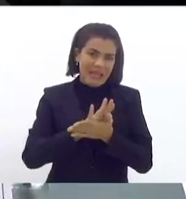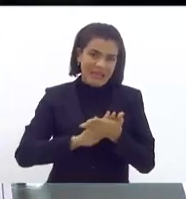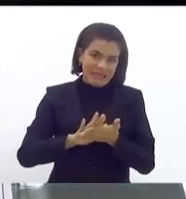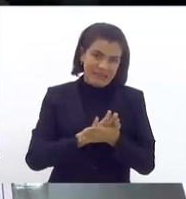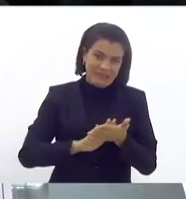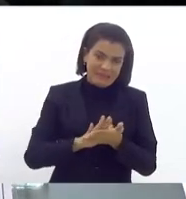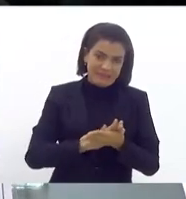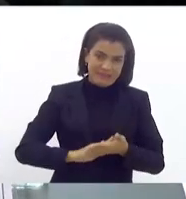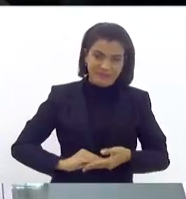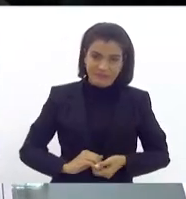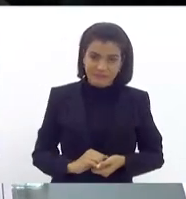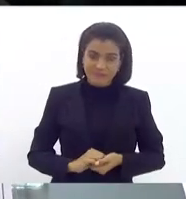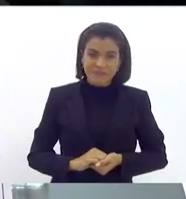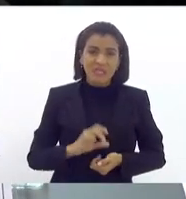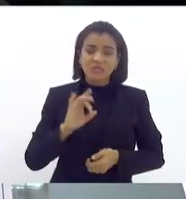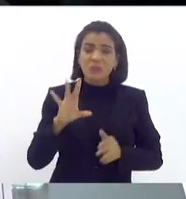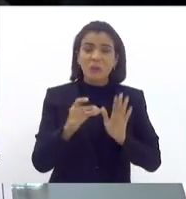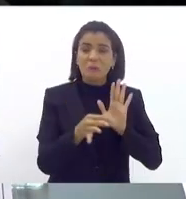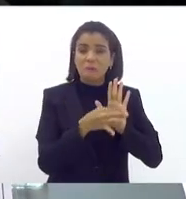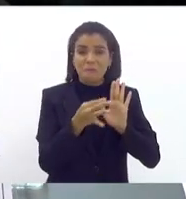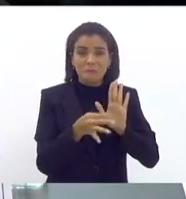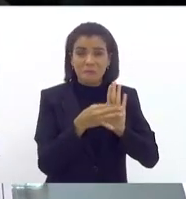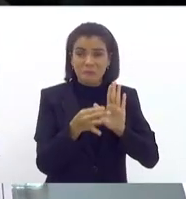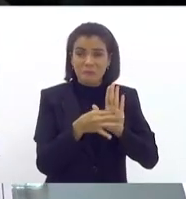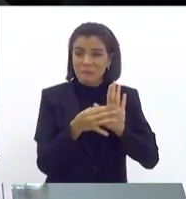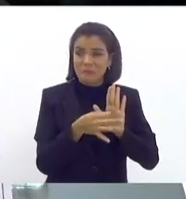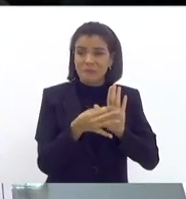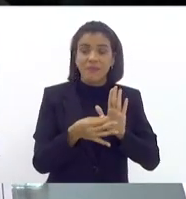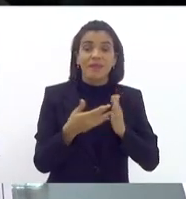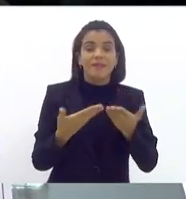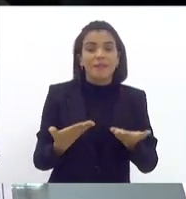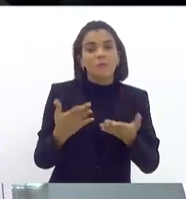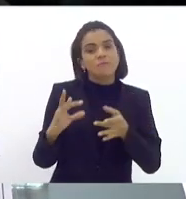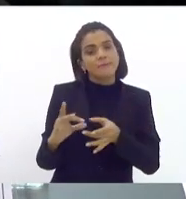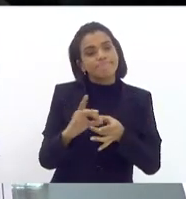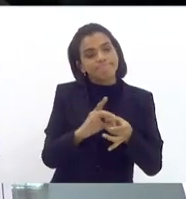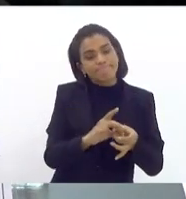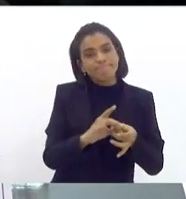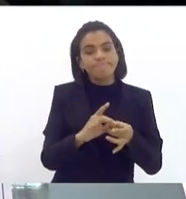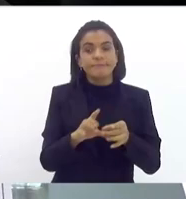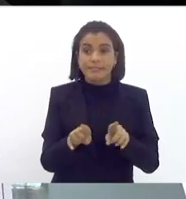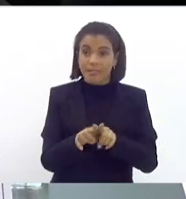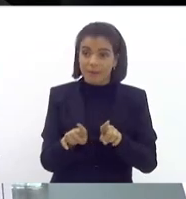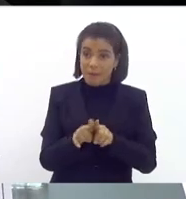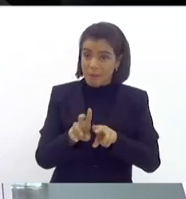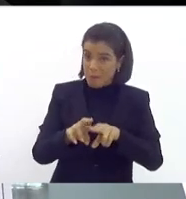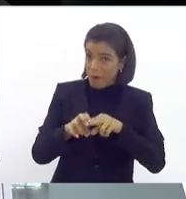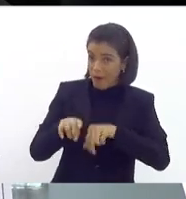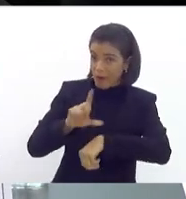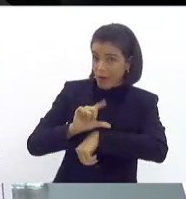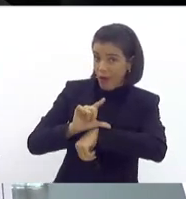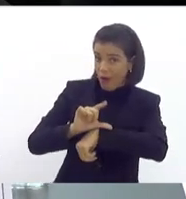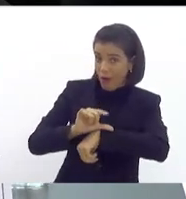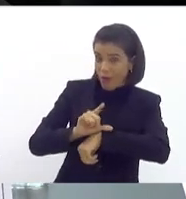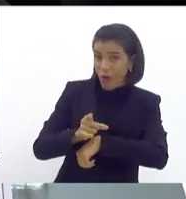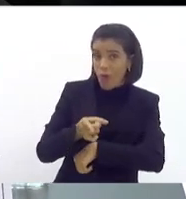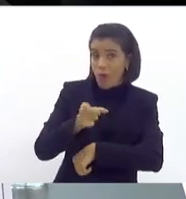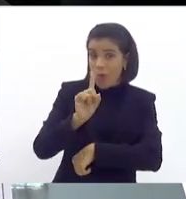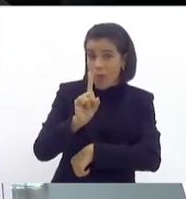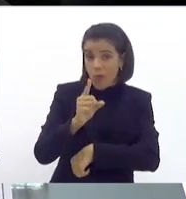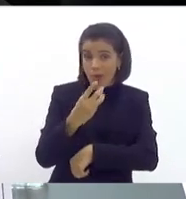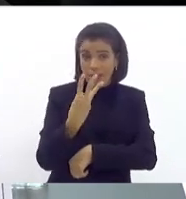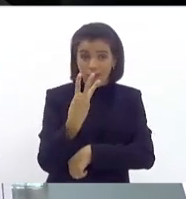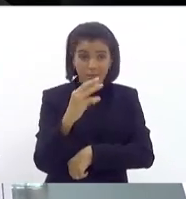mero parecer. Né? Então, nesse sentido, e até porque já são